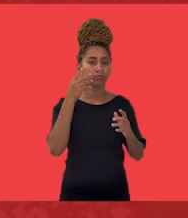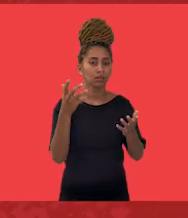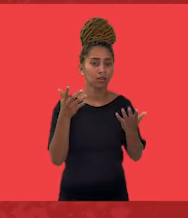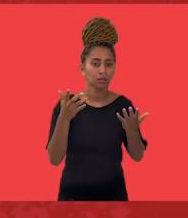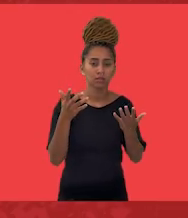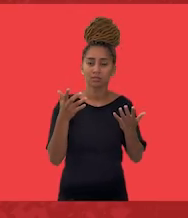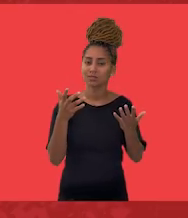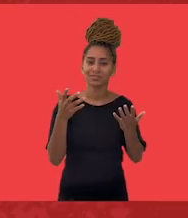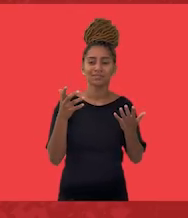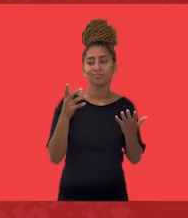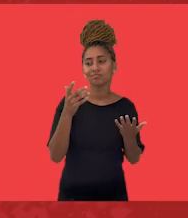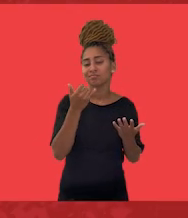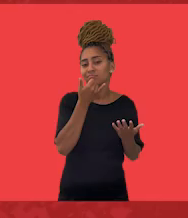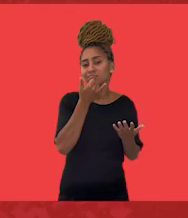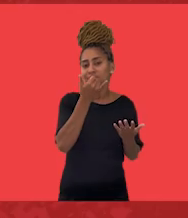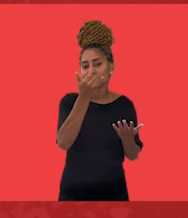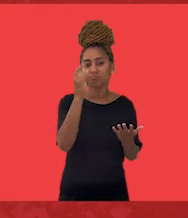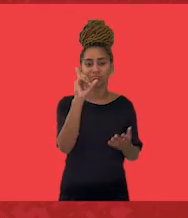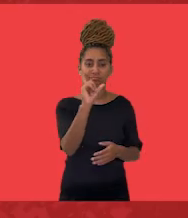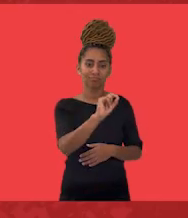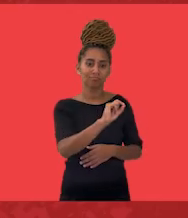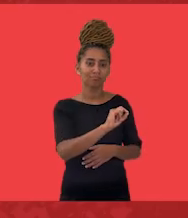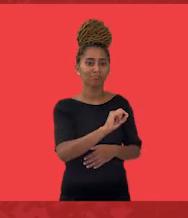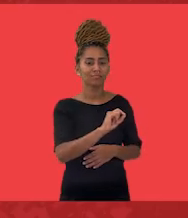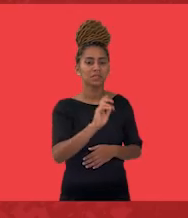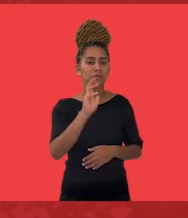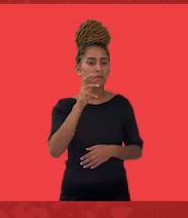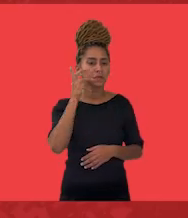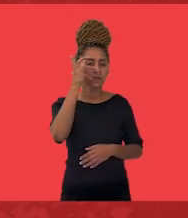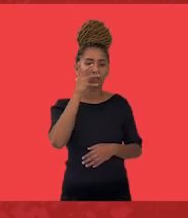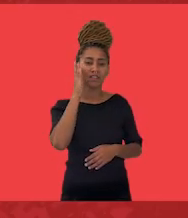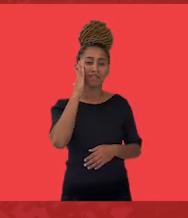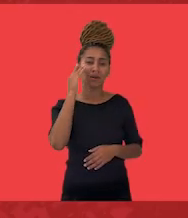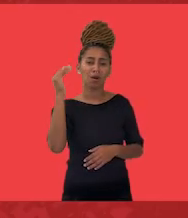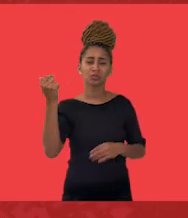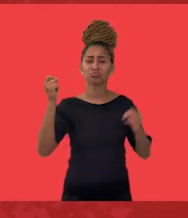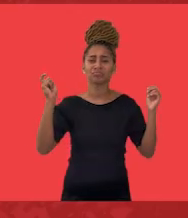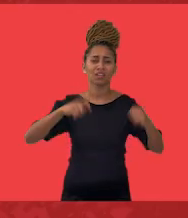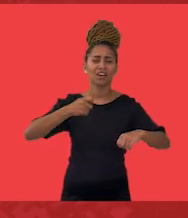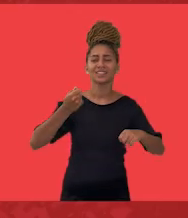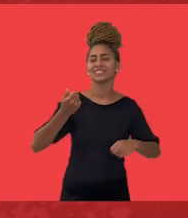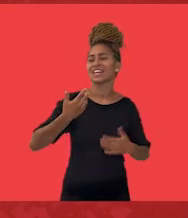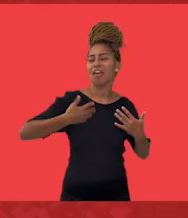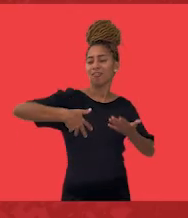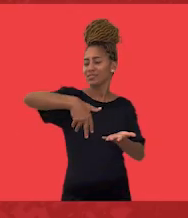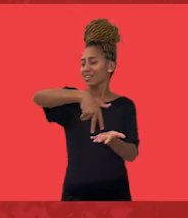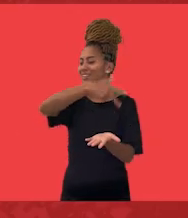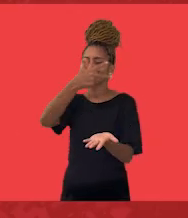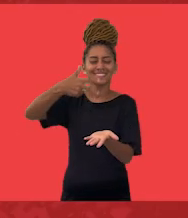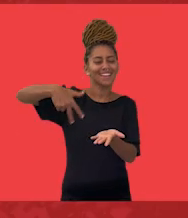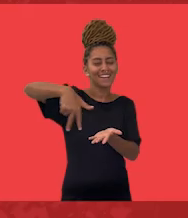E você saberia quem é, e o pombo voltaria para me contar tudinho. E eu poderia então